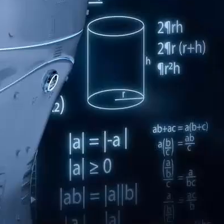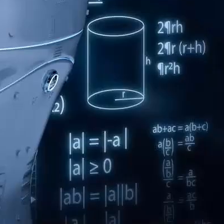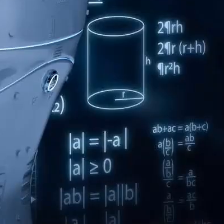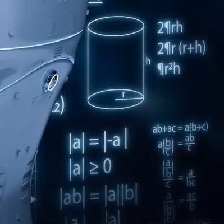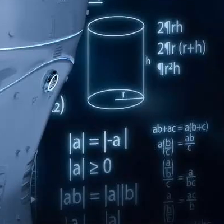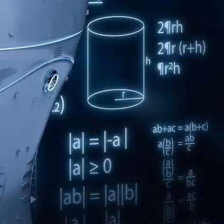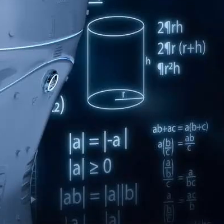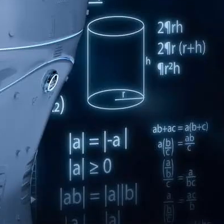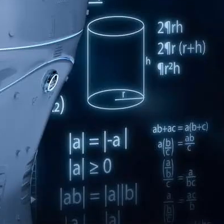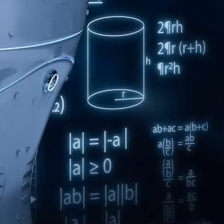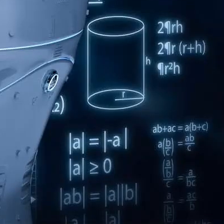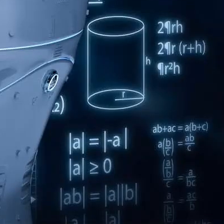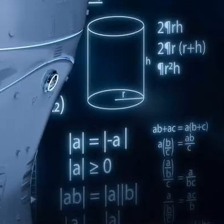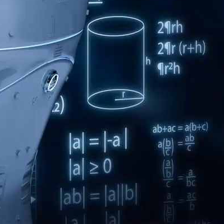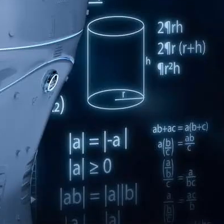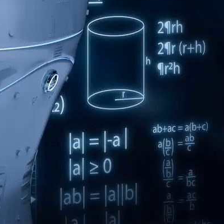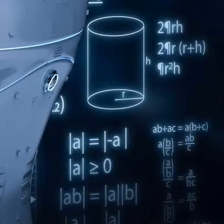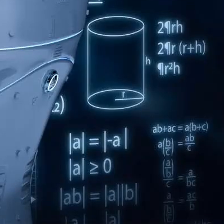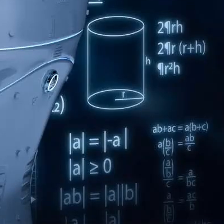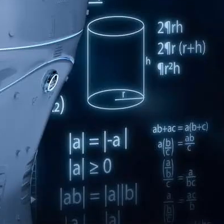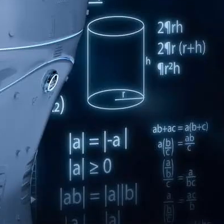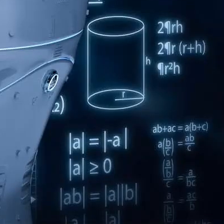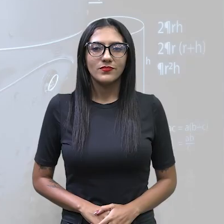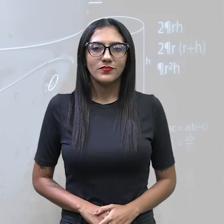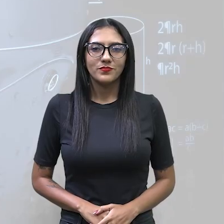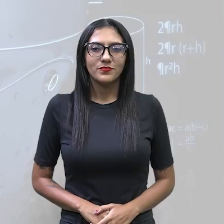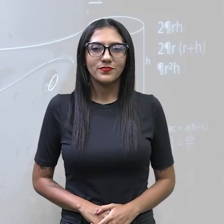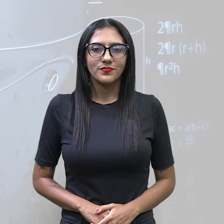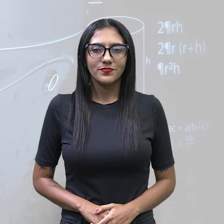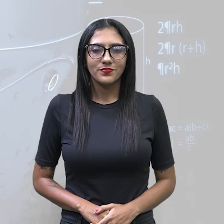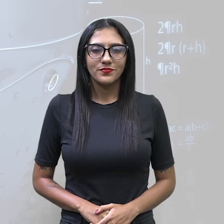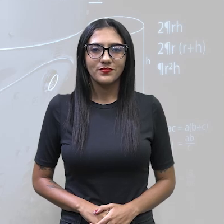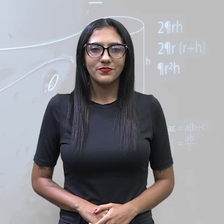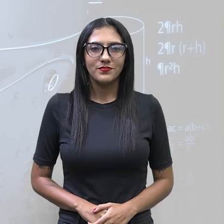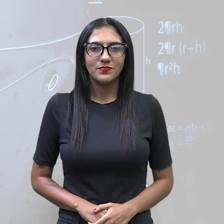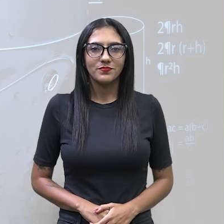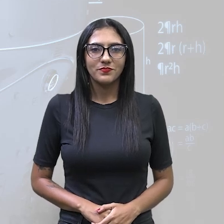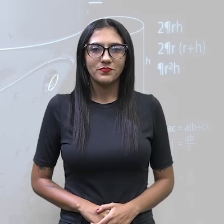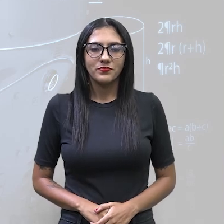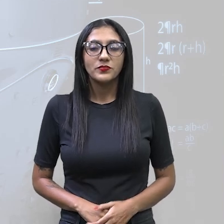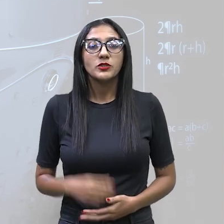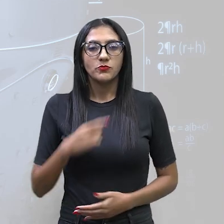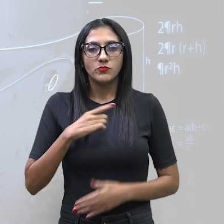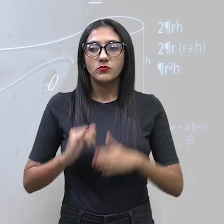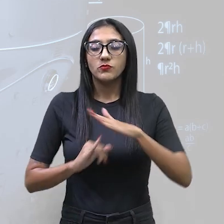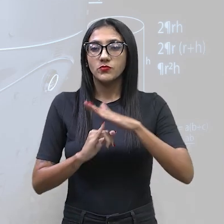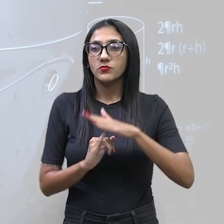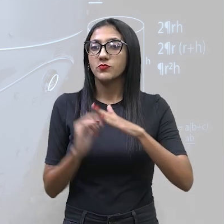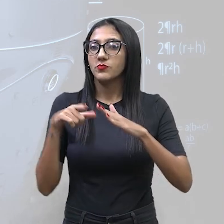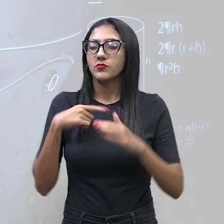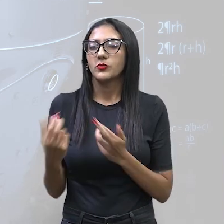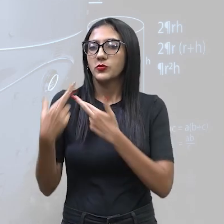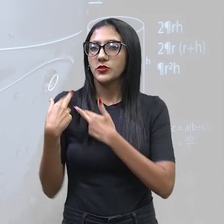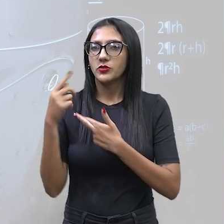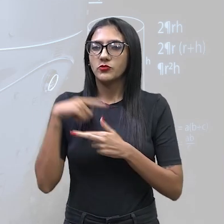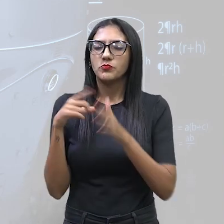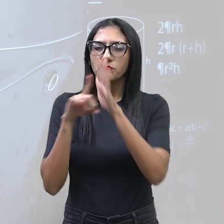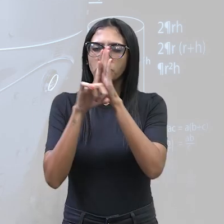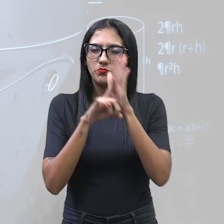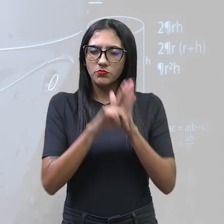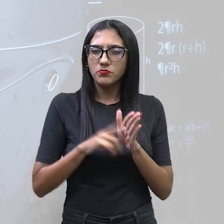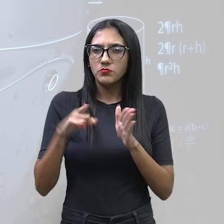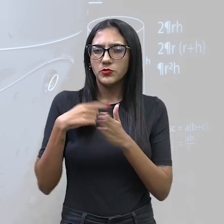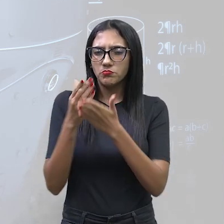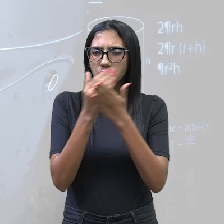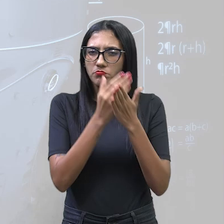mais uma coisa interessante. Não é isso, professora? Exatamente. Aí um instituto realizou uma pesquisa e ele obteve como